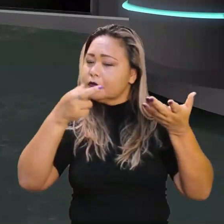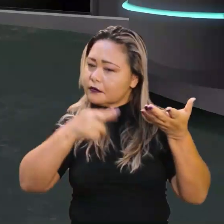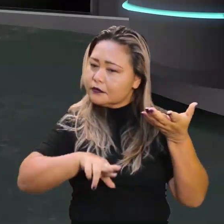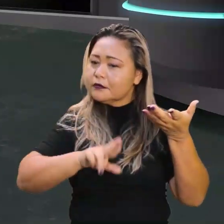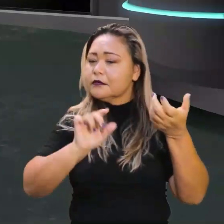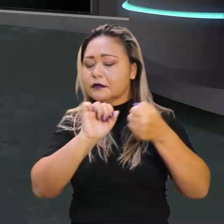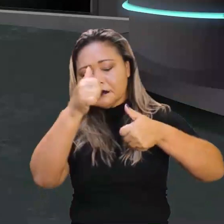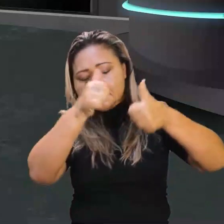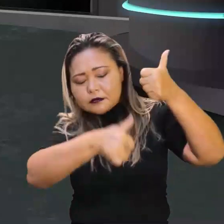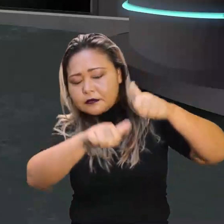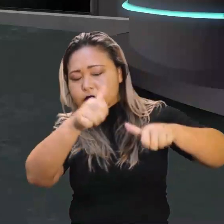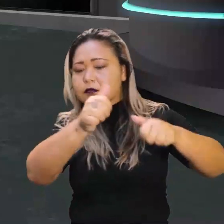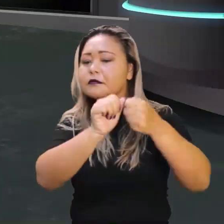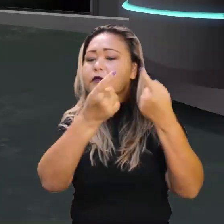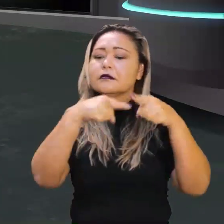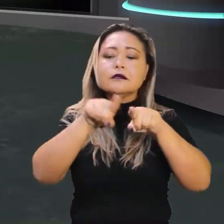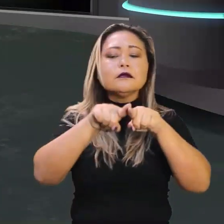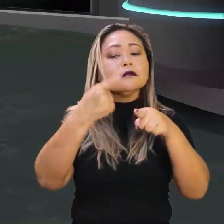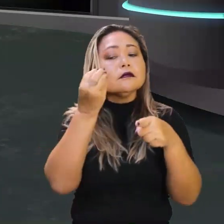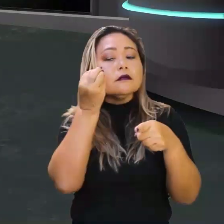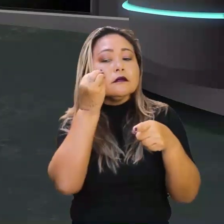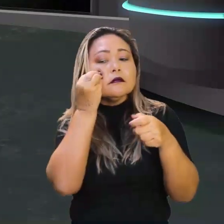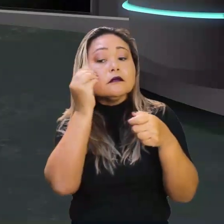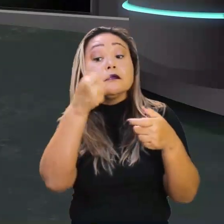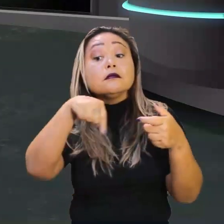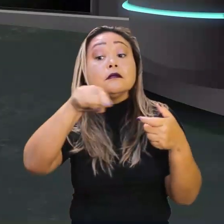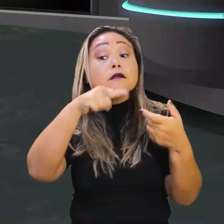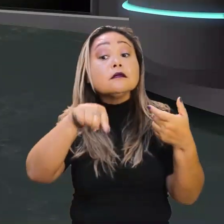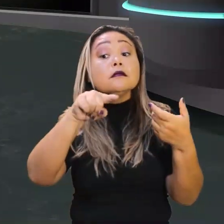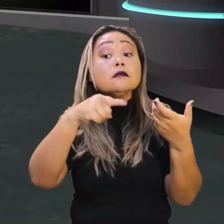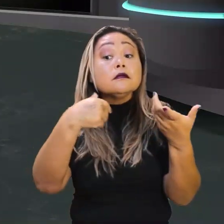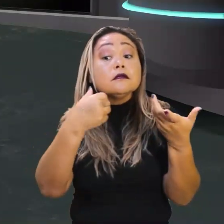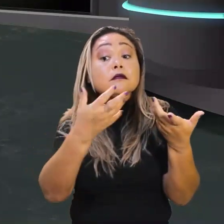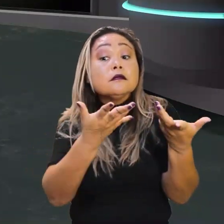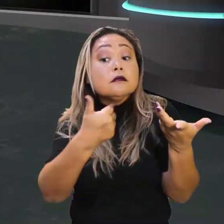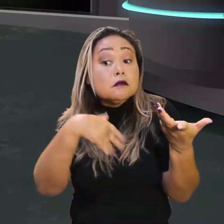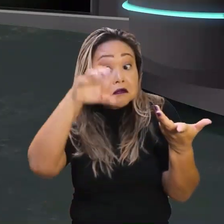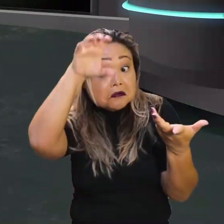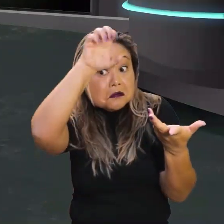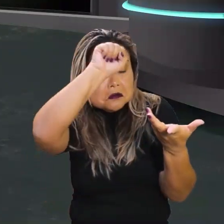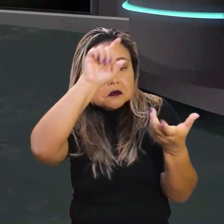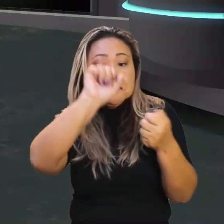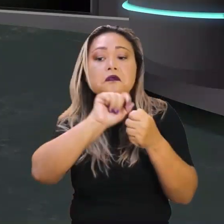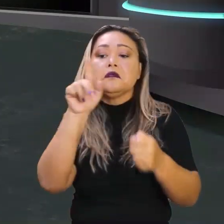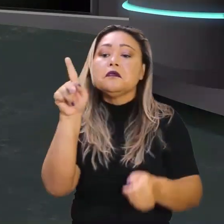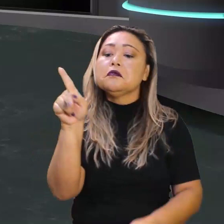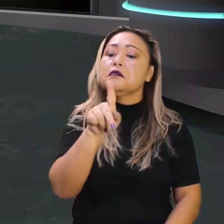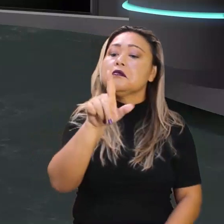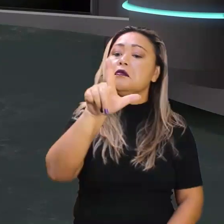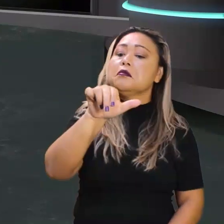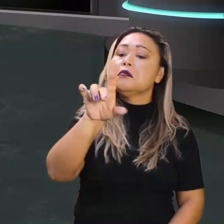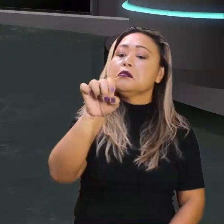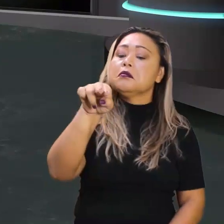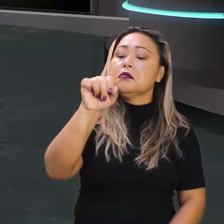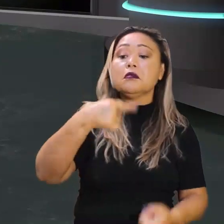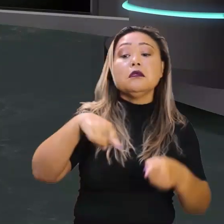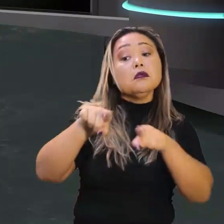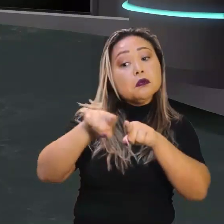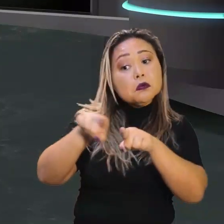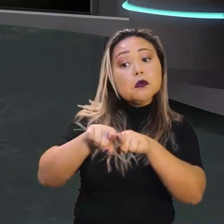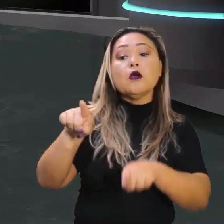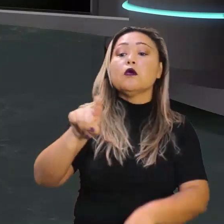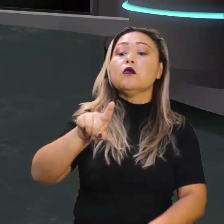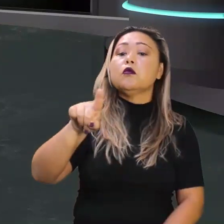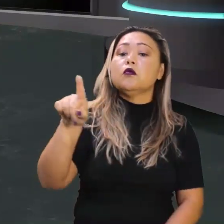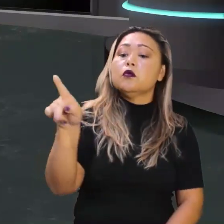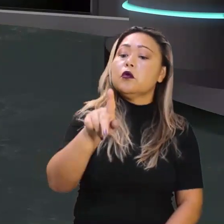reforçar, analisar, também verificar o quanto você aprendeu. Então, eu, professora Lidiana da Cruz, juntamente com o professor... E